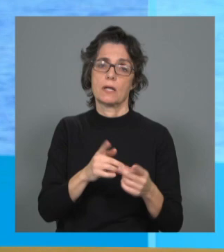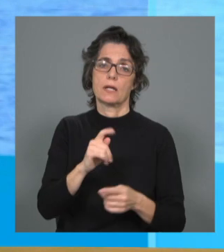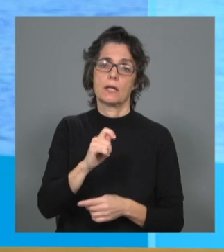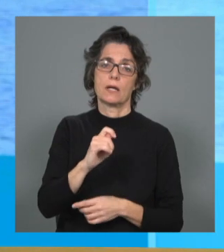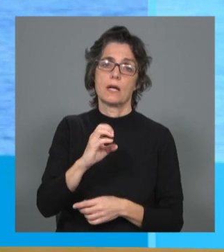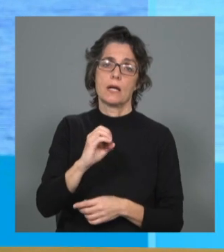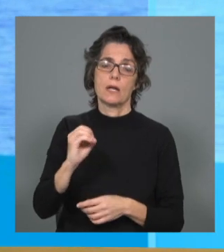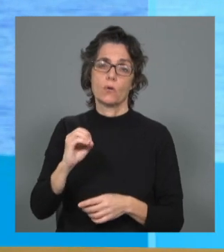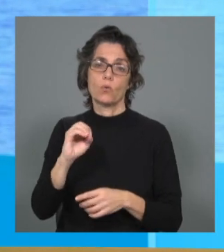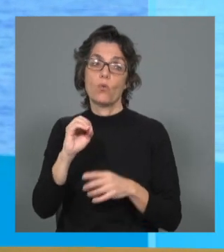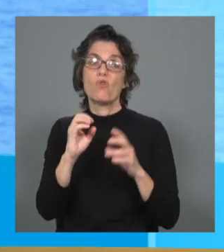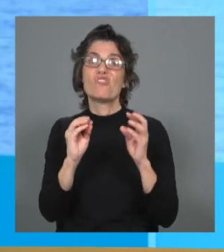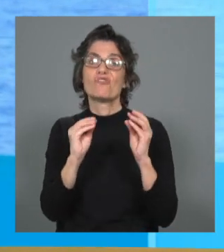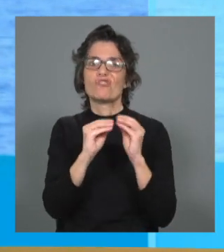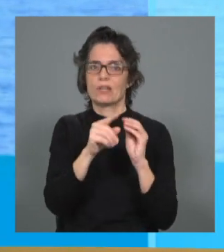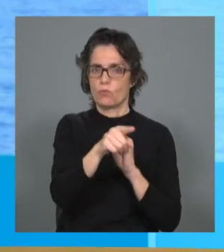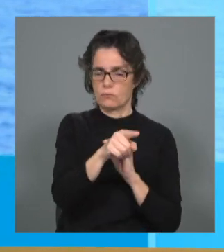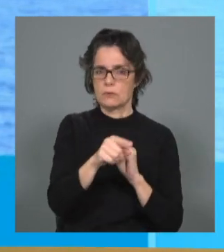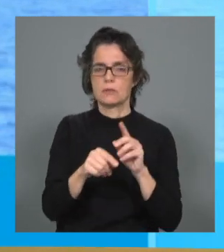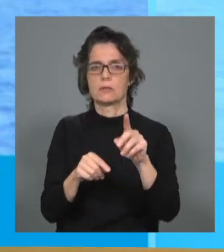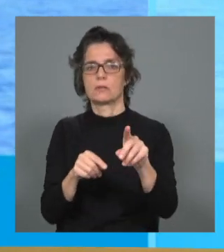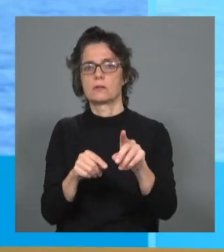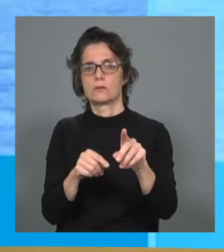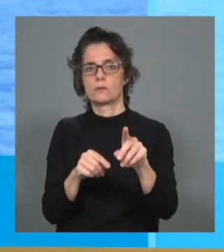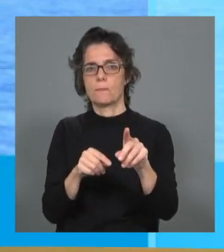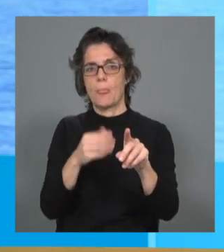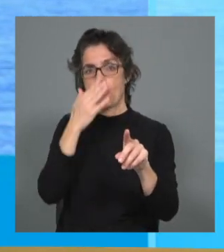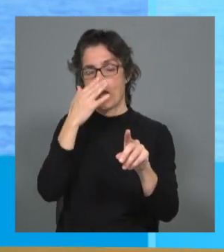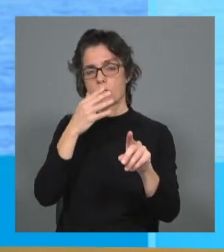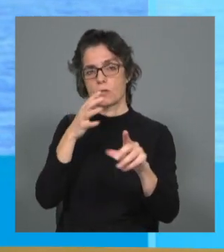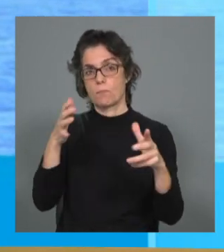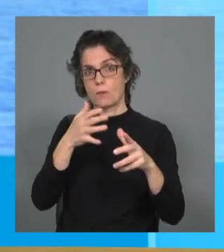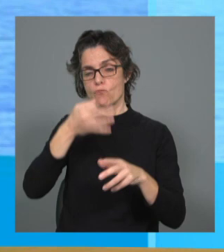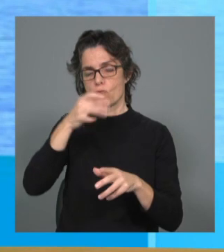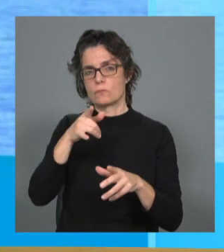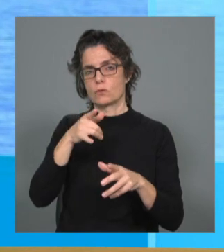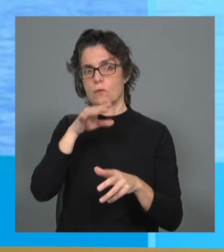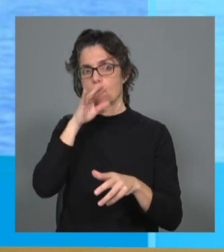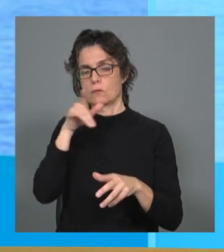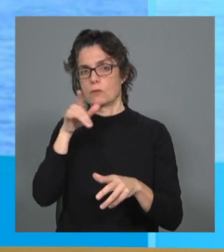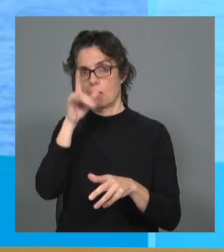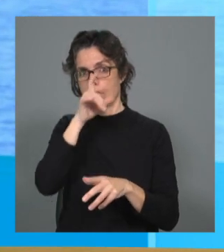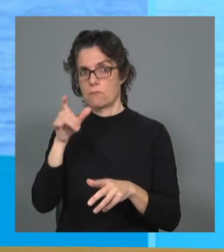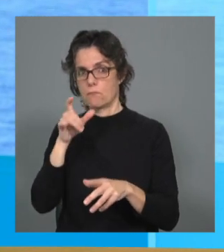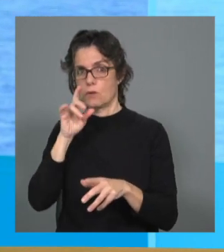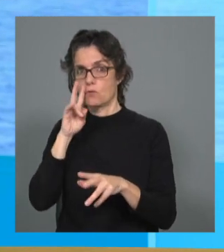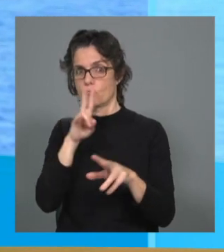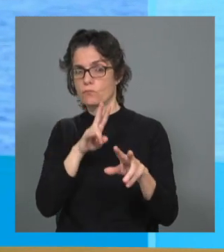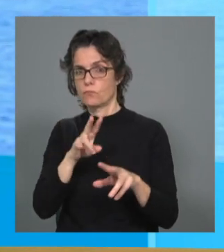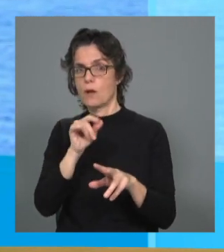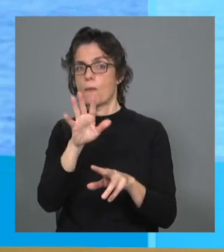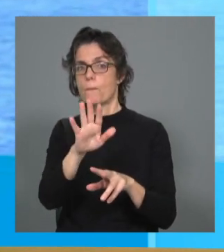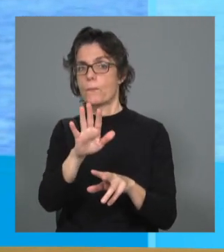eco-geringonça. Penso que a maioria absoluta surpreendeu os analistas, mas terá relevado